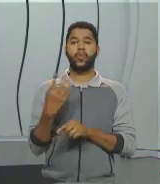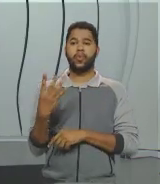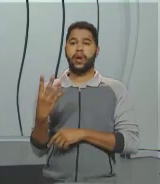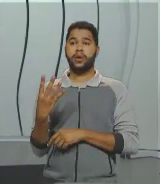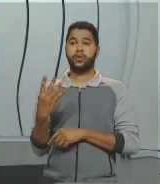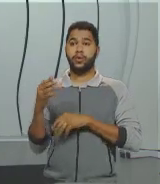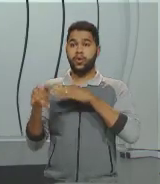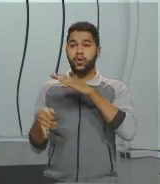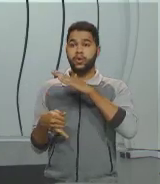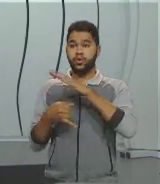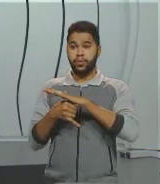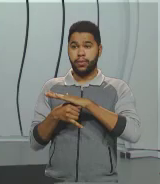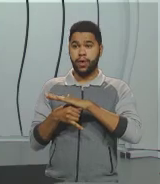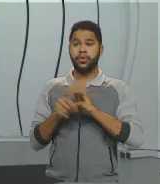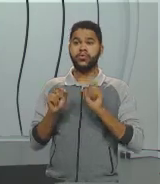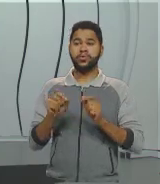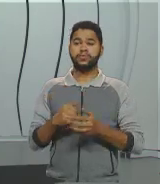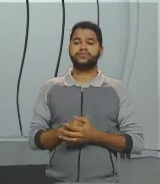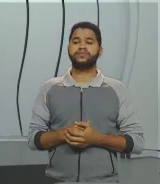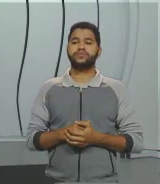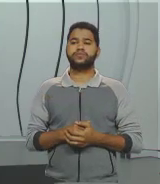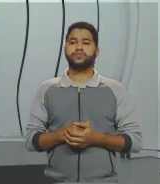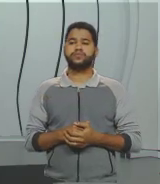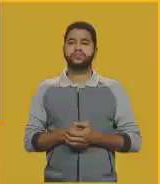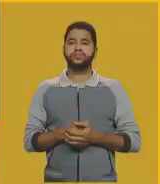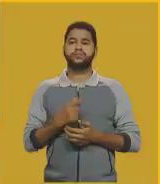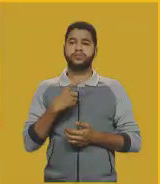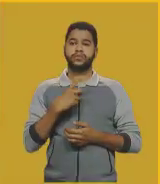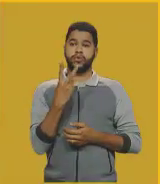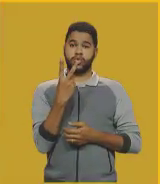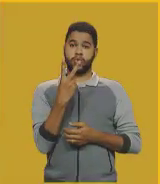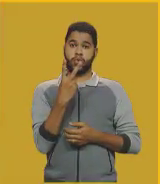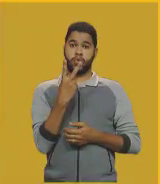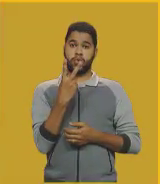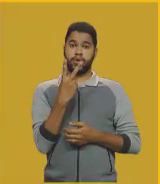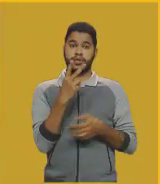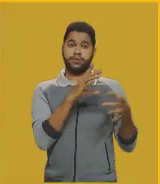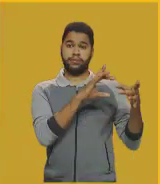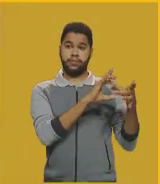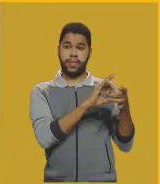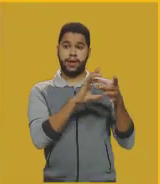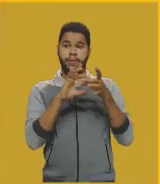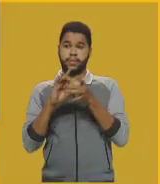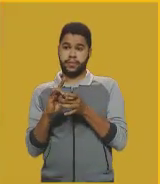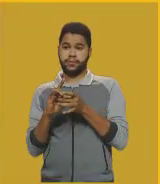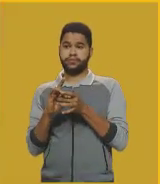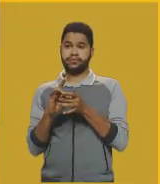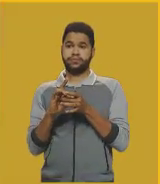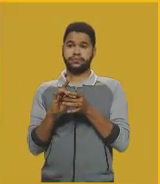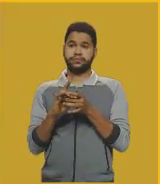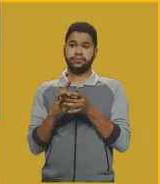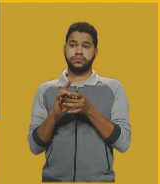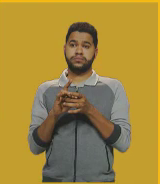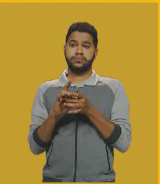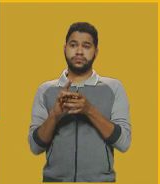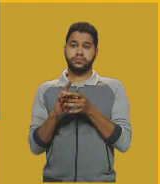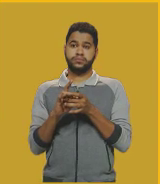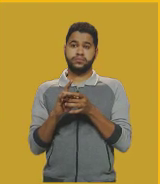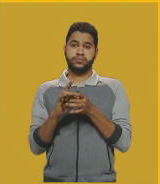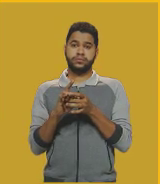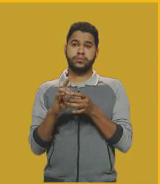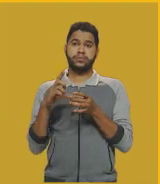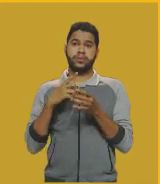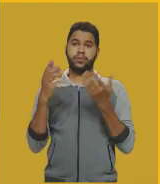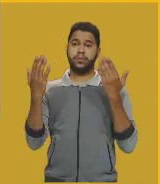de baixo, eu tenho primeiro aqui no meio 2 resistores ligados em série. Esses 2 resistores em série estão ligados